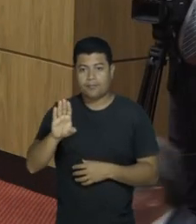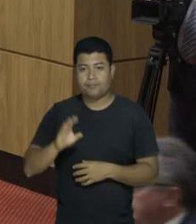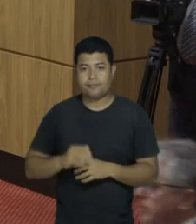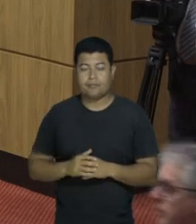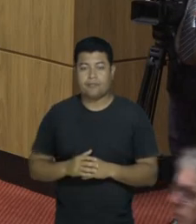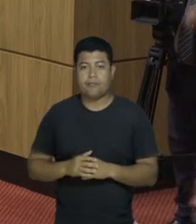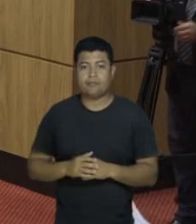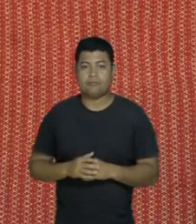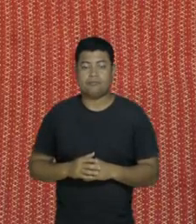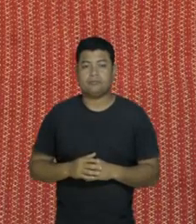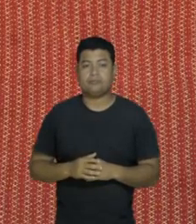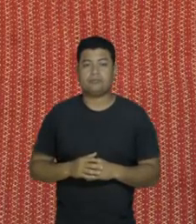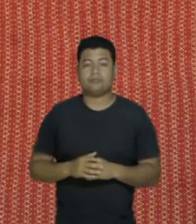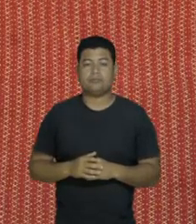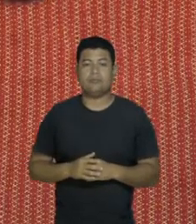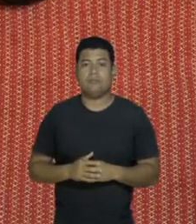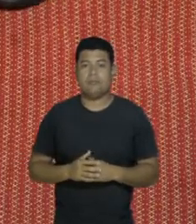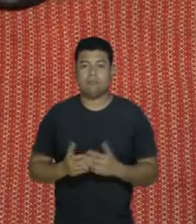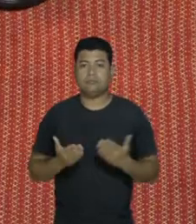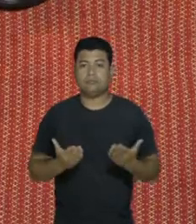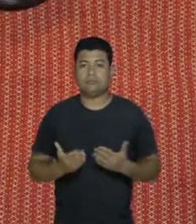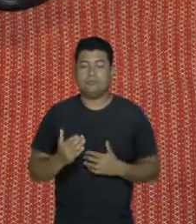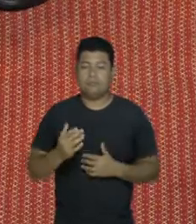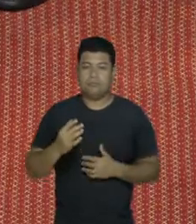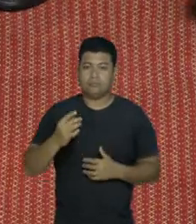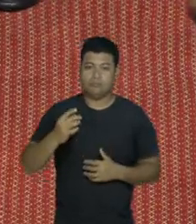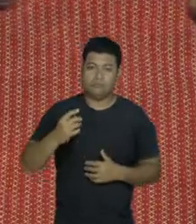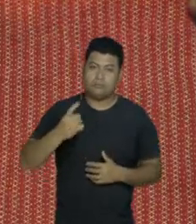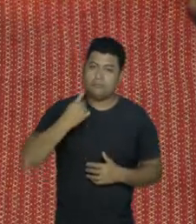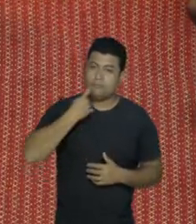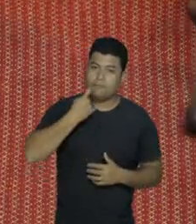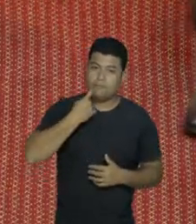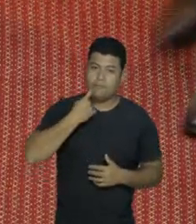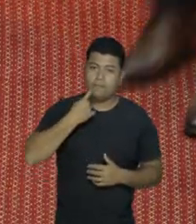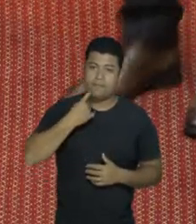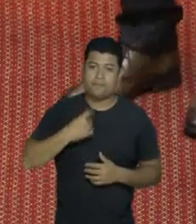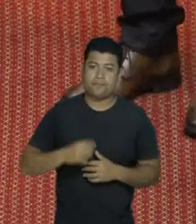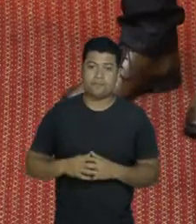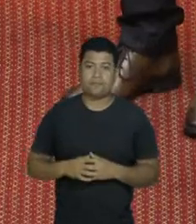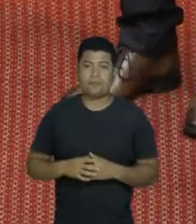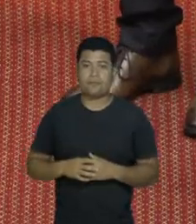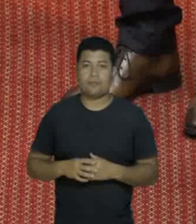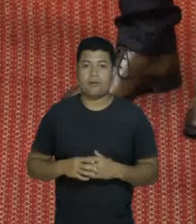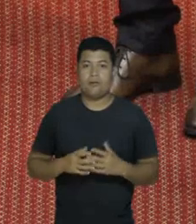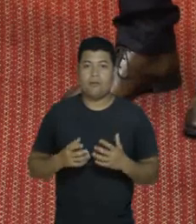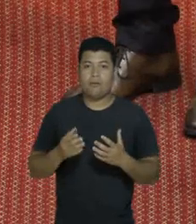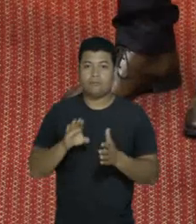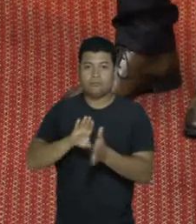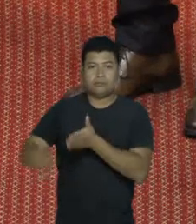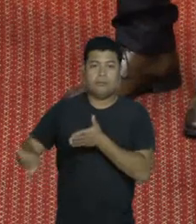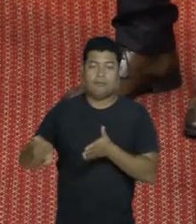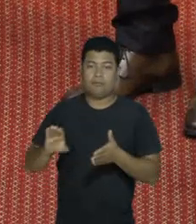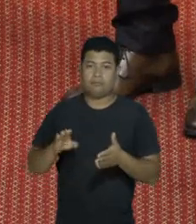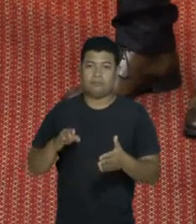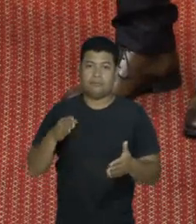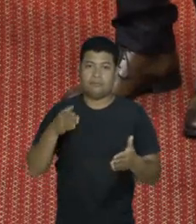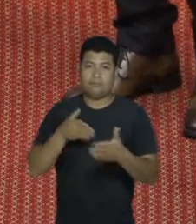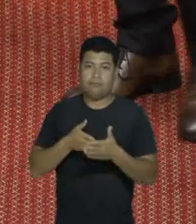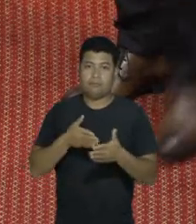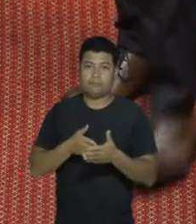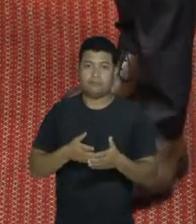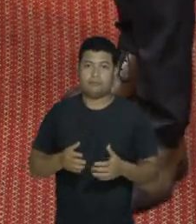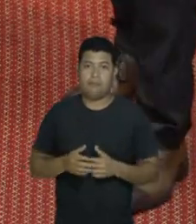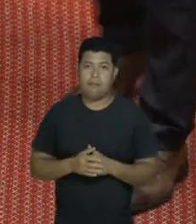temos esse posicionamento do deputado Thiago Zilli, até o voto dele favorável à derrubada na comissão, eu deixo